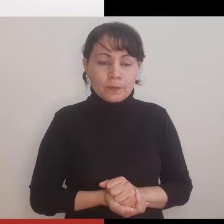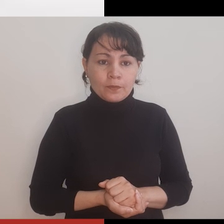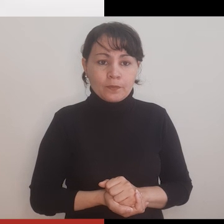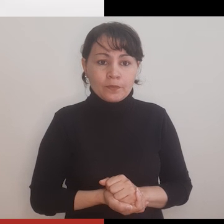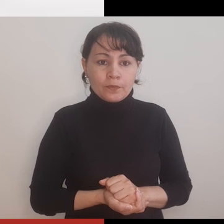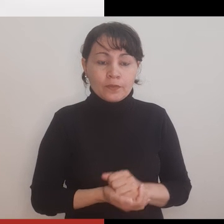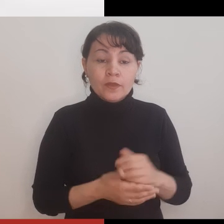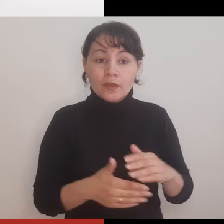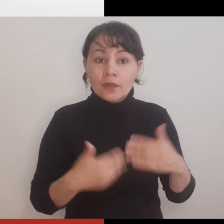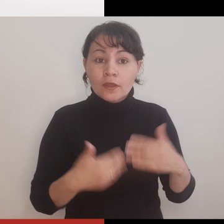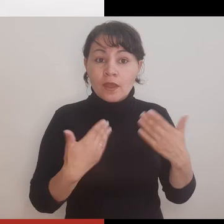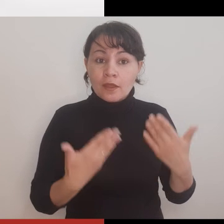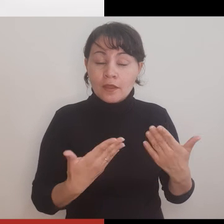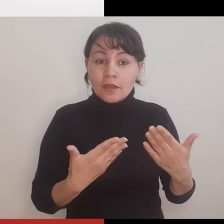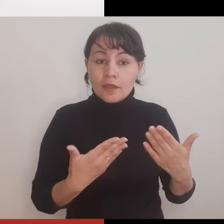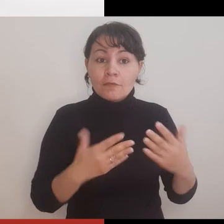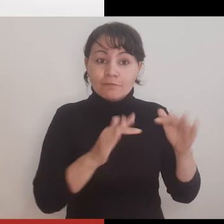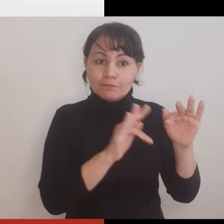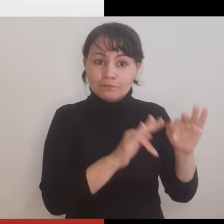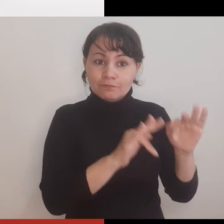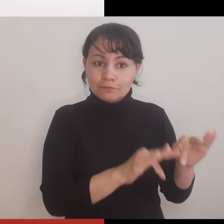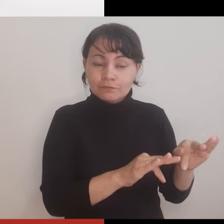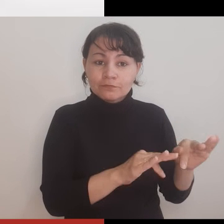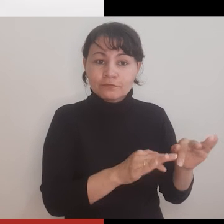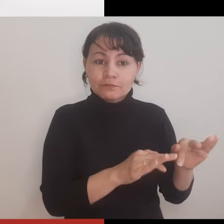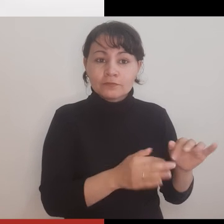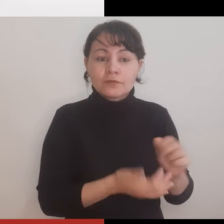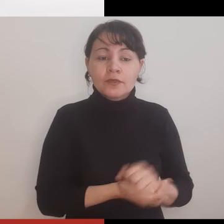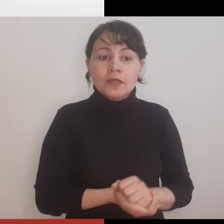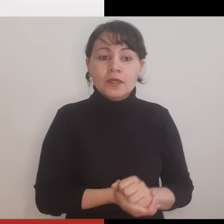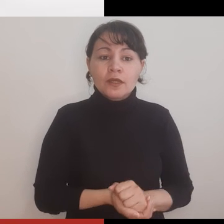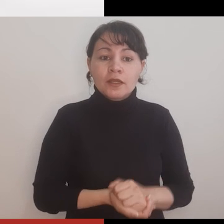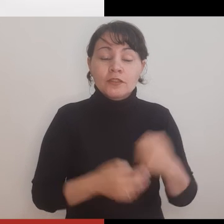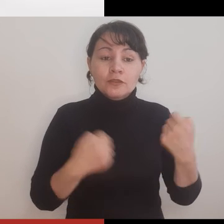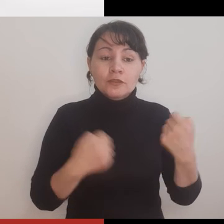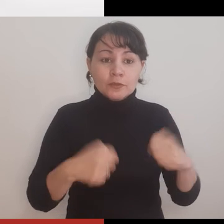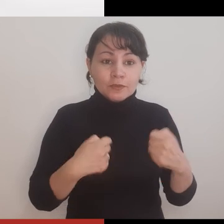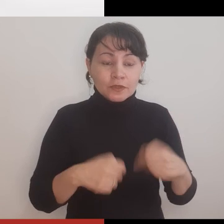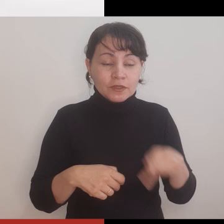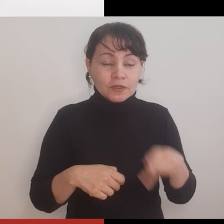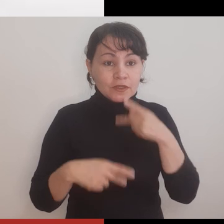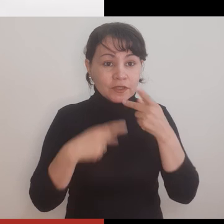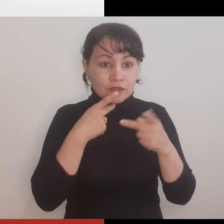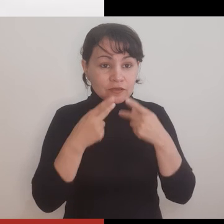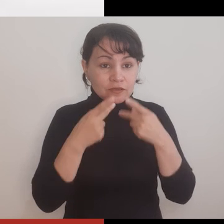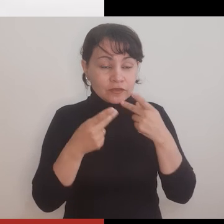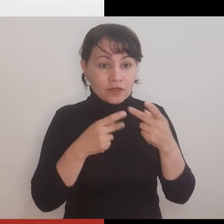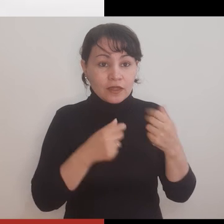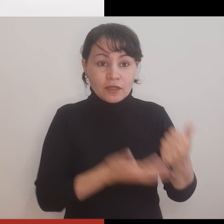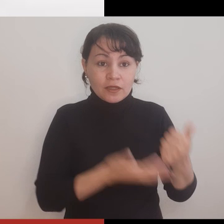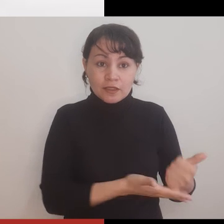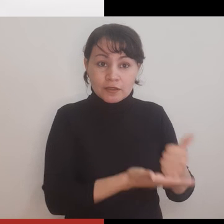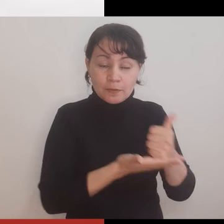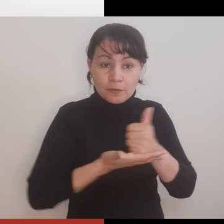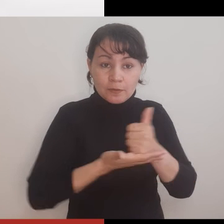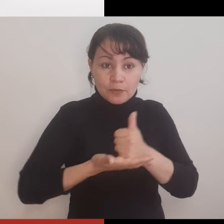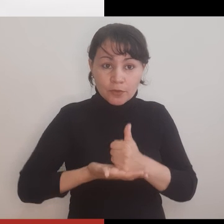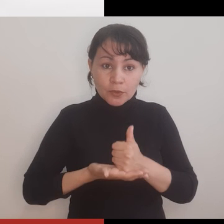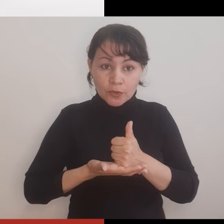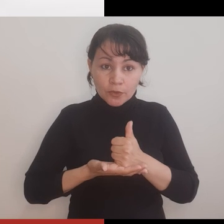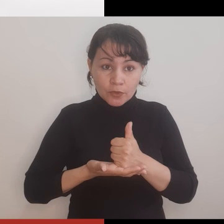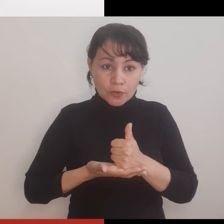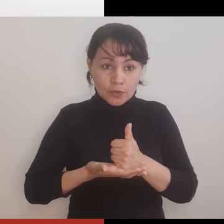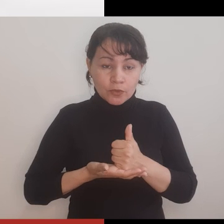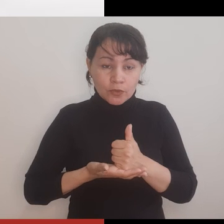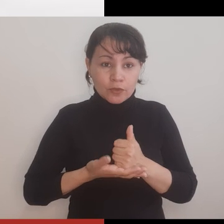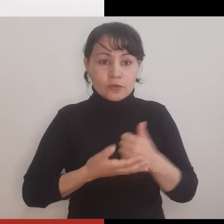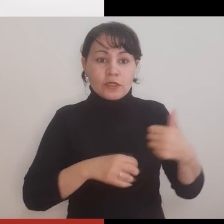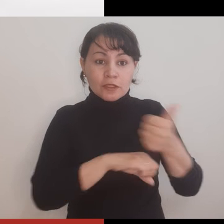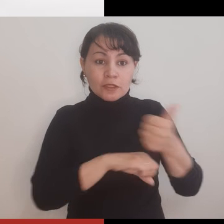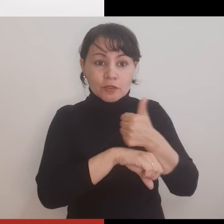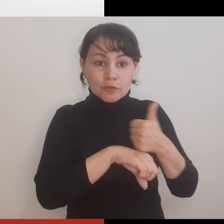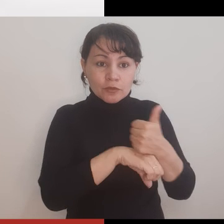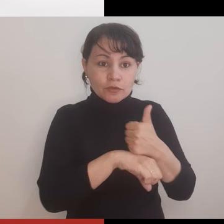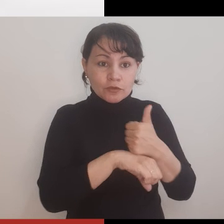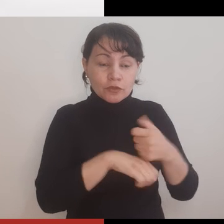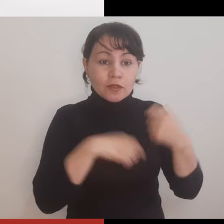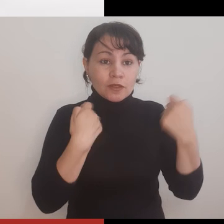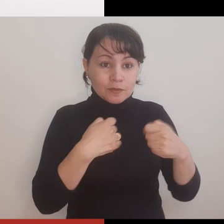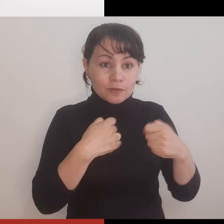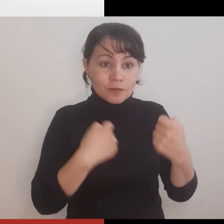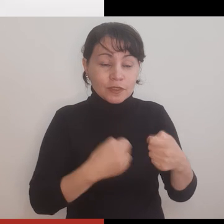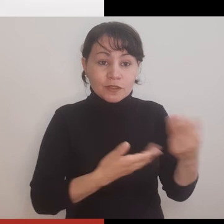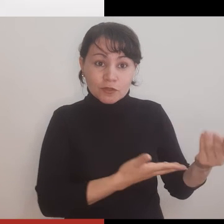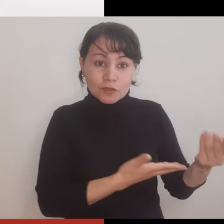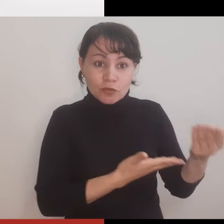E aí, para terminar, né, a gente precisa falar dessa questão do suporte que esses profissionais de saúde